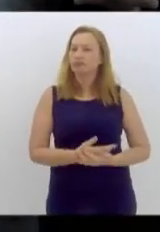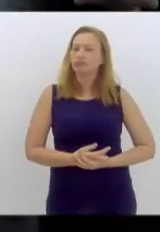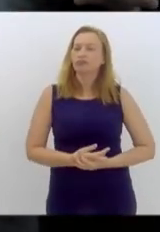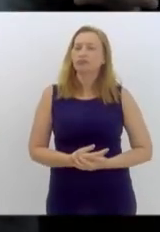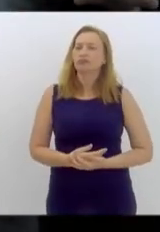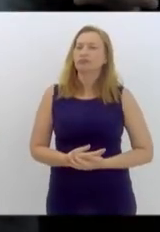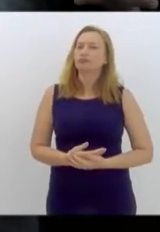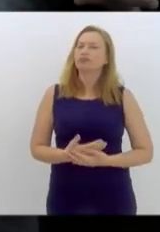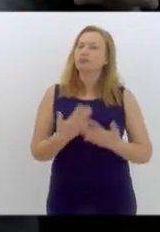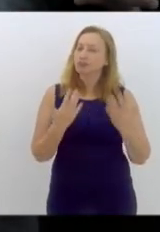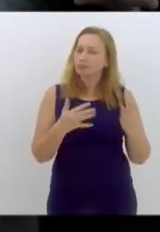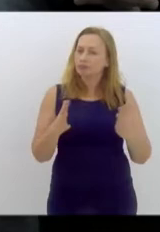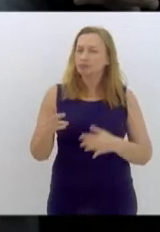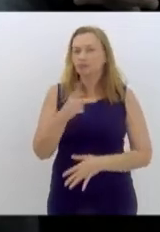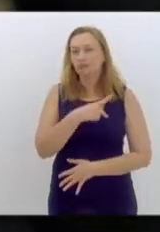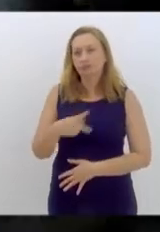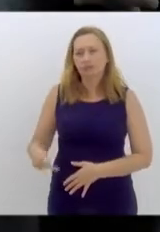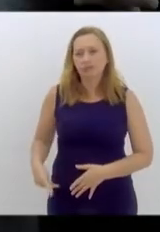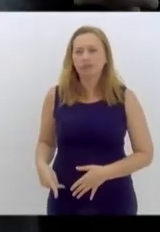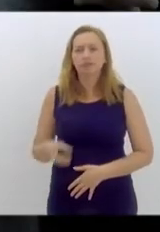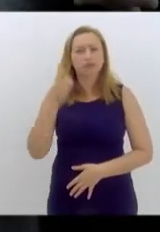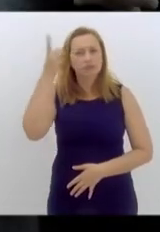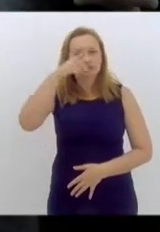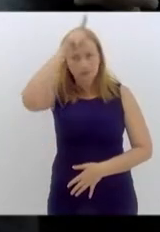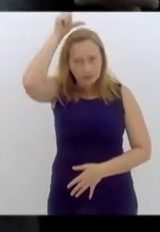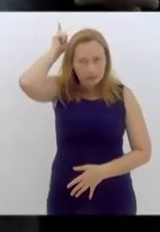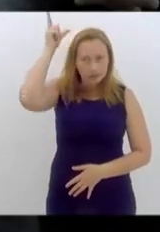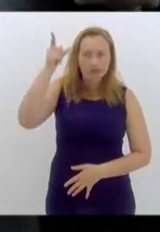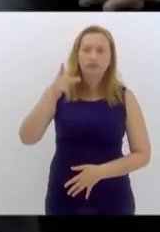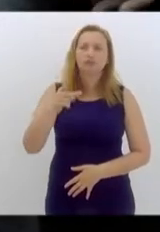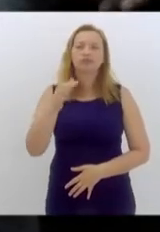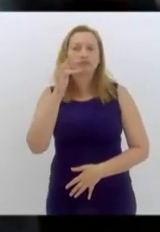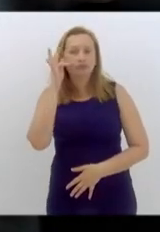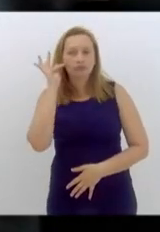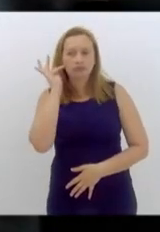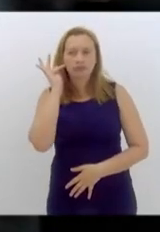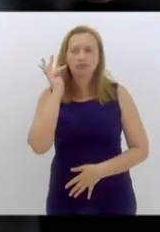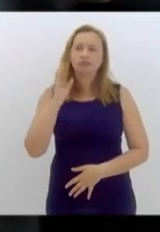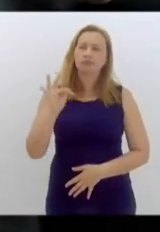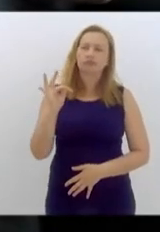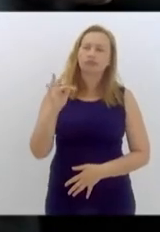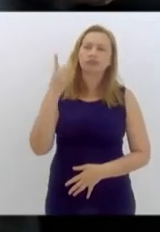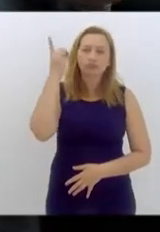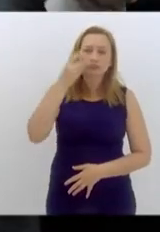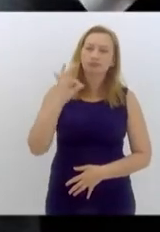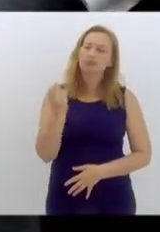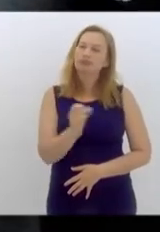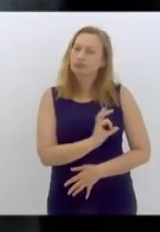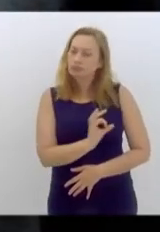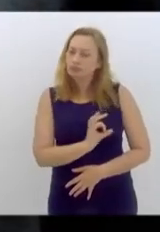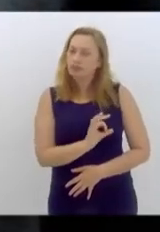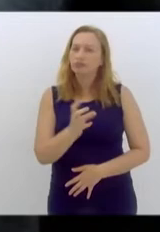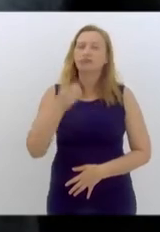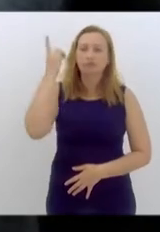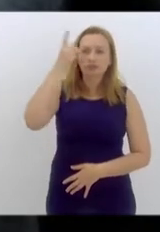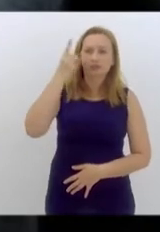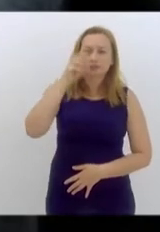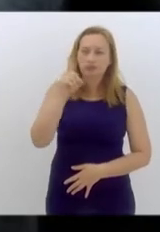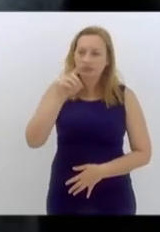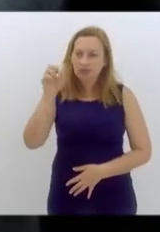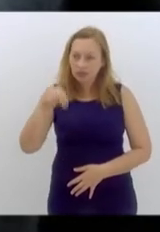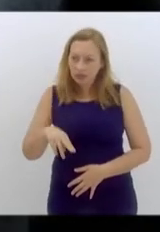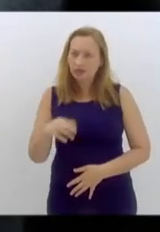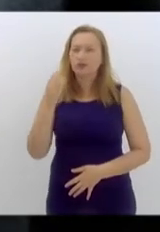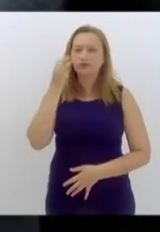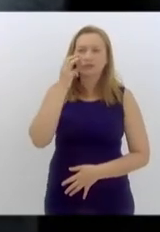aos presidentes, deputado Luiz Paulo, deputado Flávio Serafini, deputada Marta Rocha, deputada Zeidan, deputado